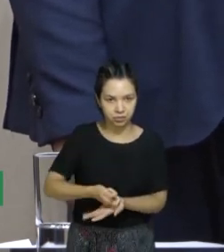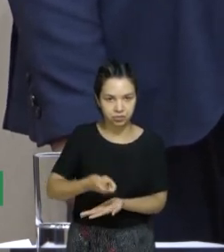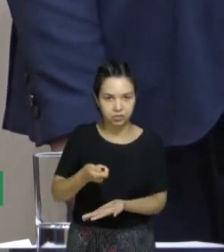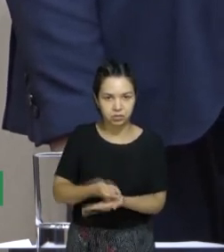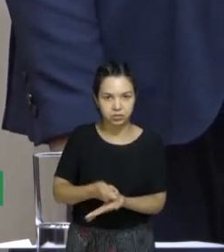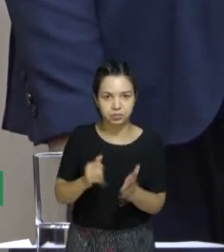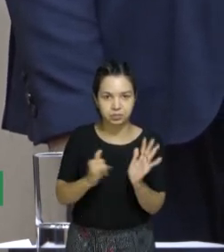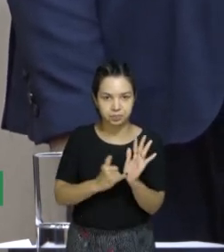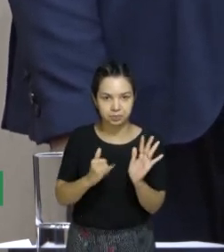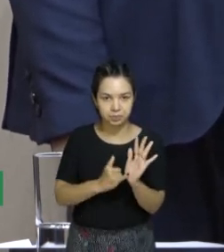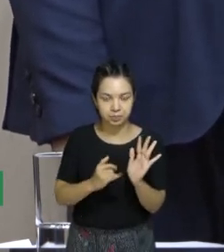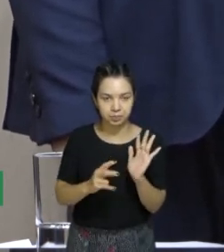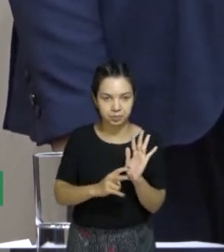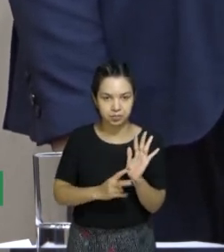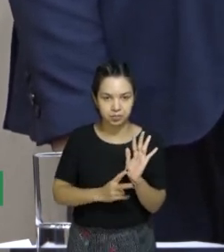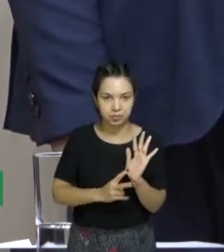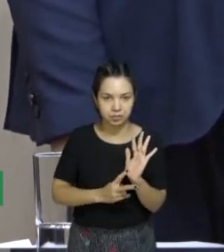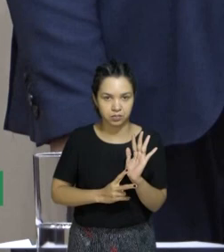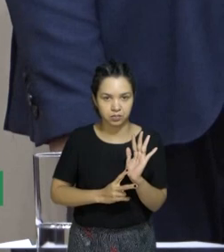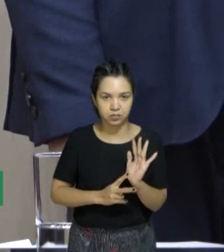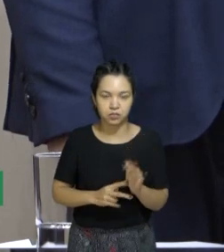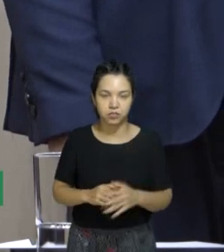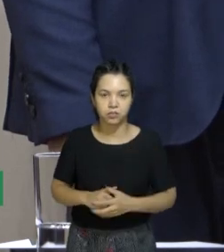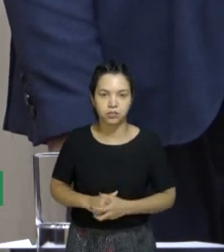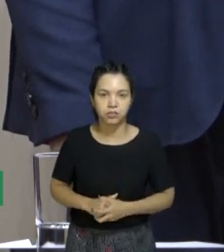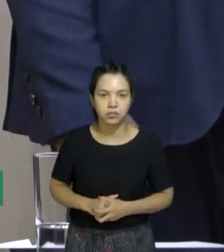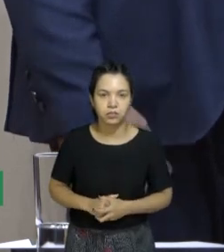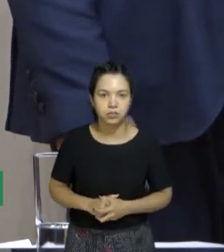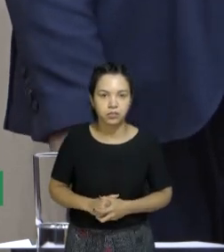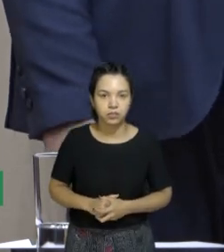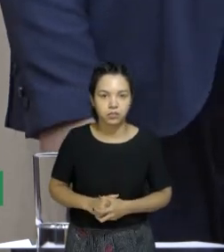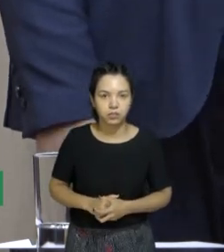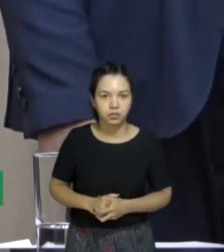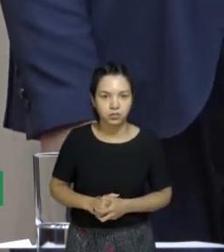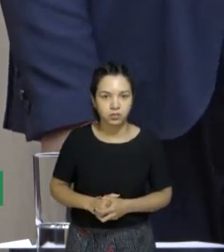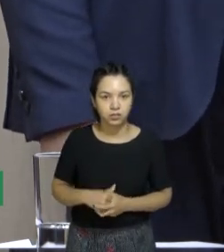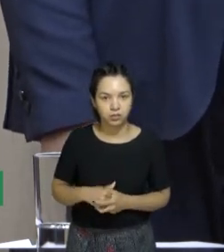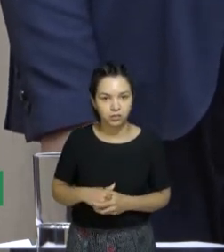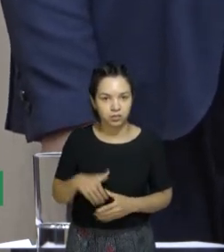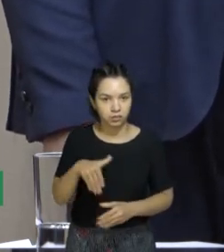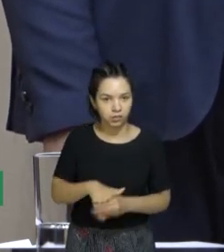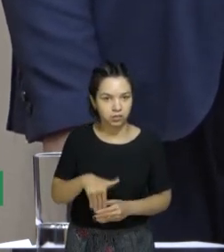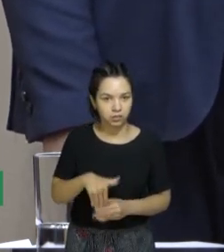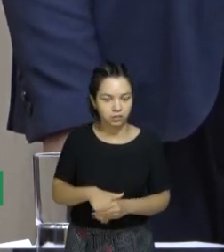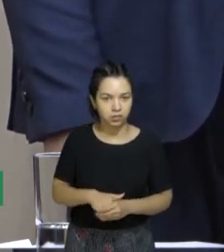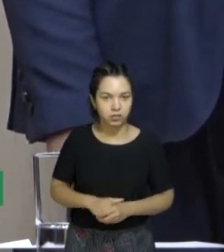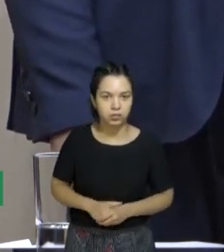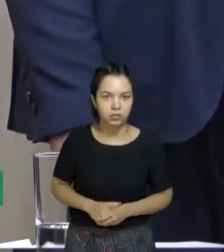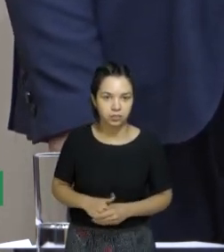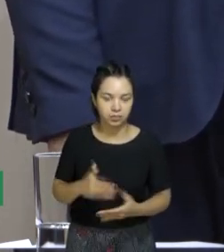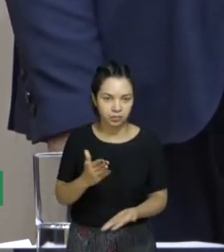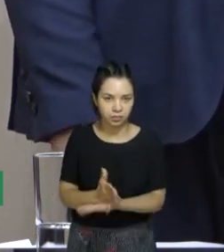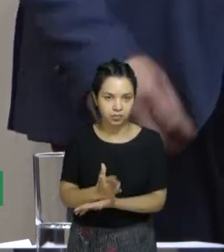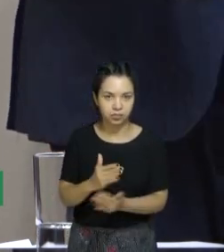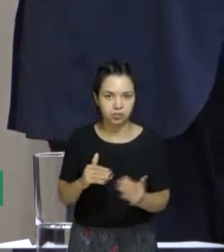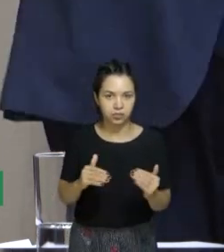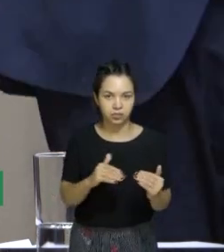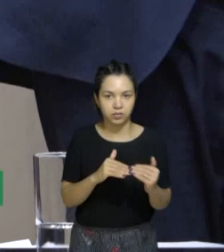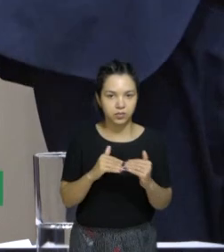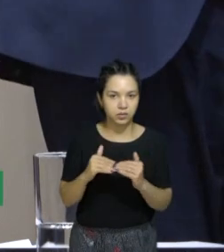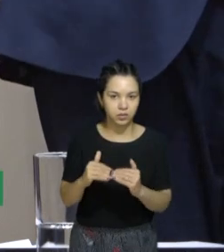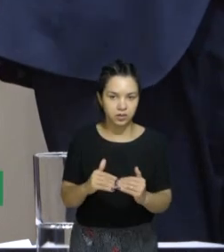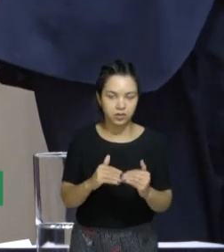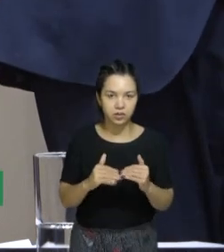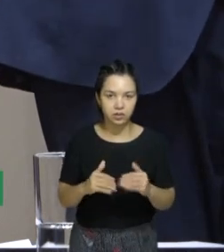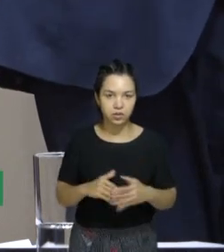em discussão. Não havendo quem queira discutir, em votação. Deputados que aprovam, permaneçam como se encontram. Aprovado por unanimidade.